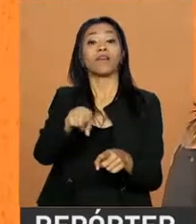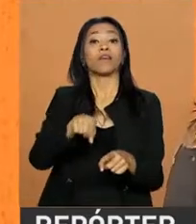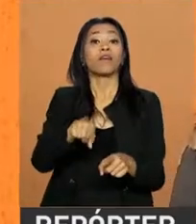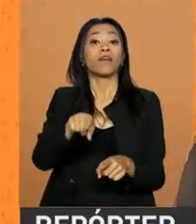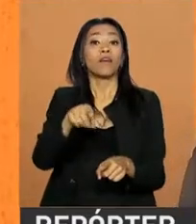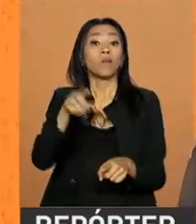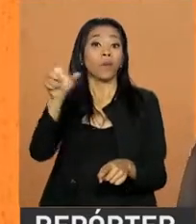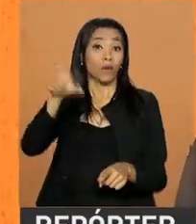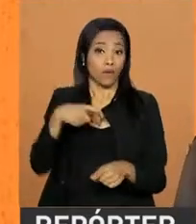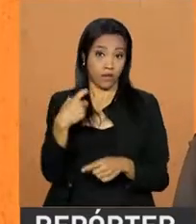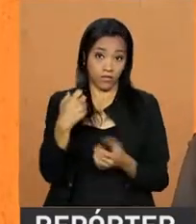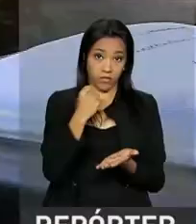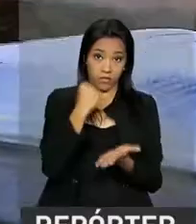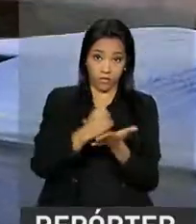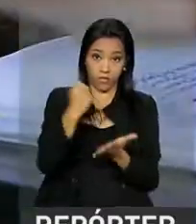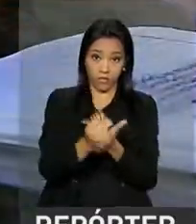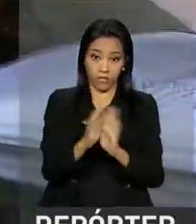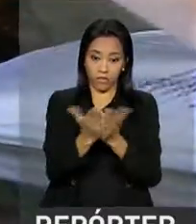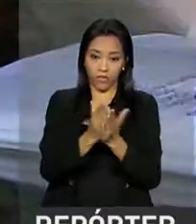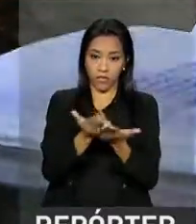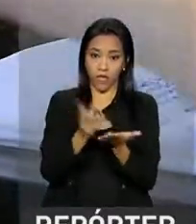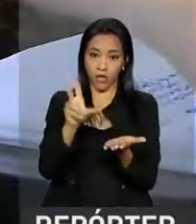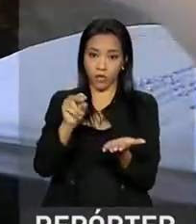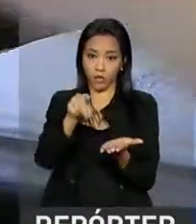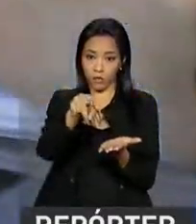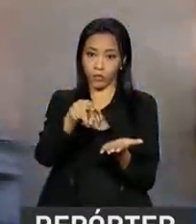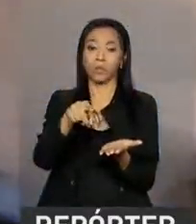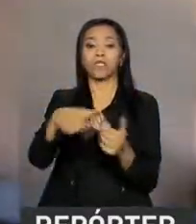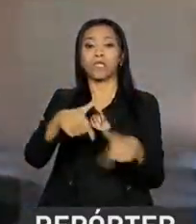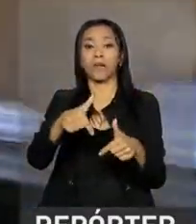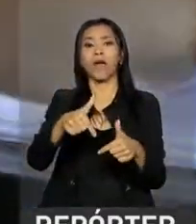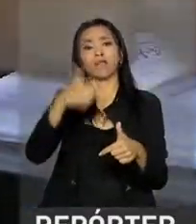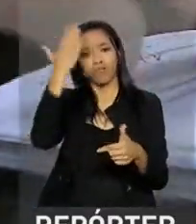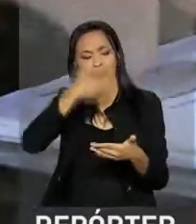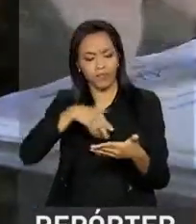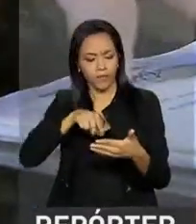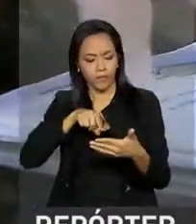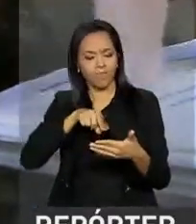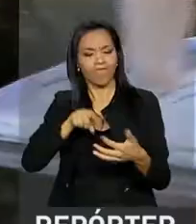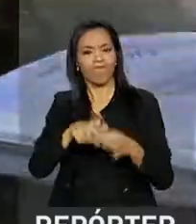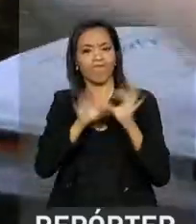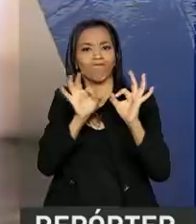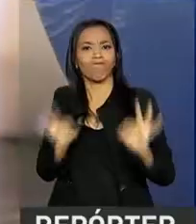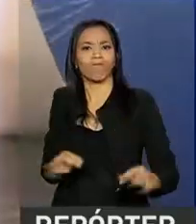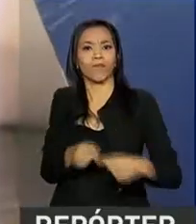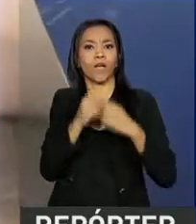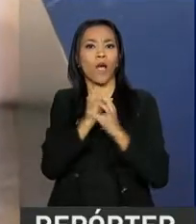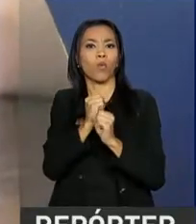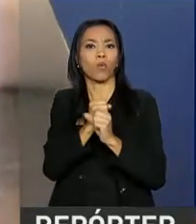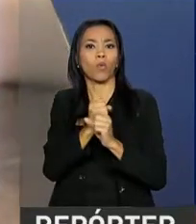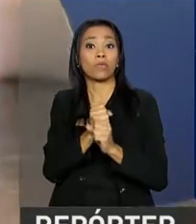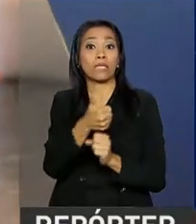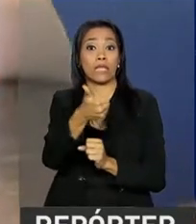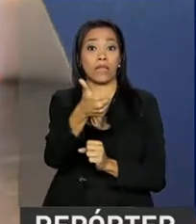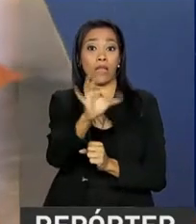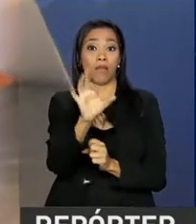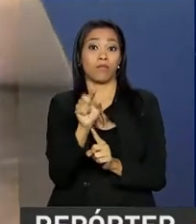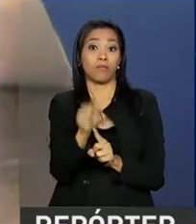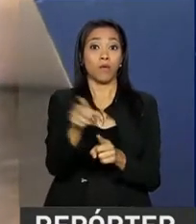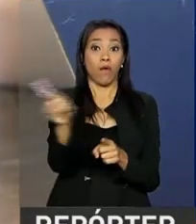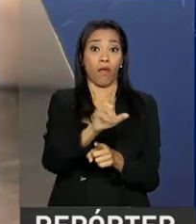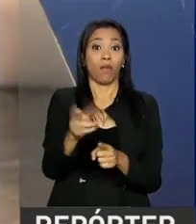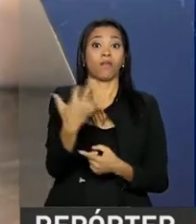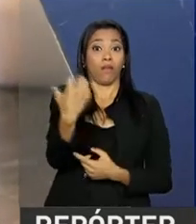com a carteira de trabalho na mão conferiu as informações com o banco e fez os cálculos têm 10 mil reais para